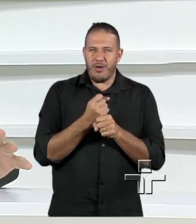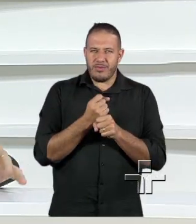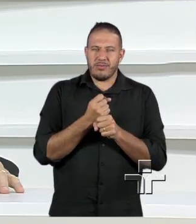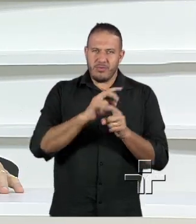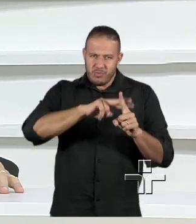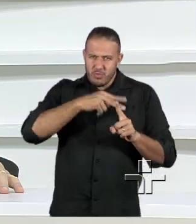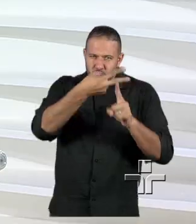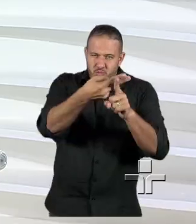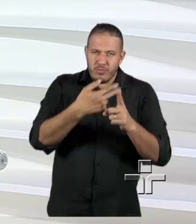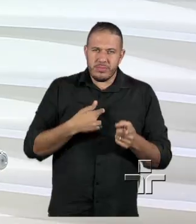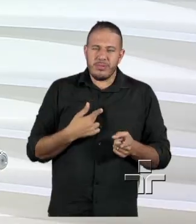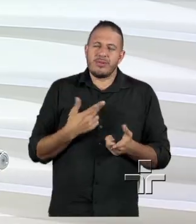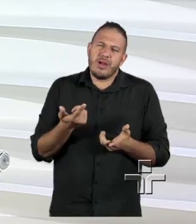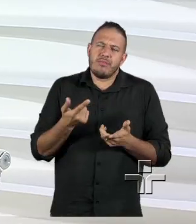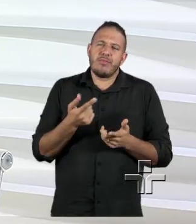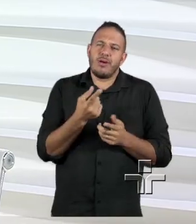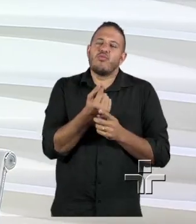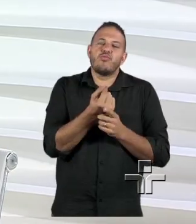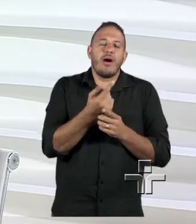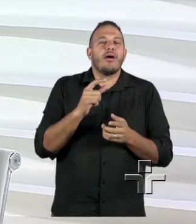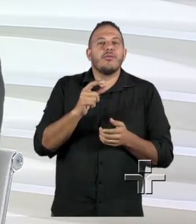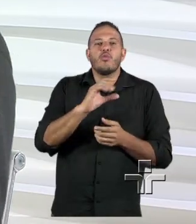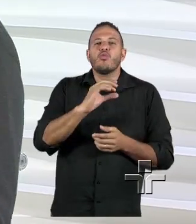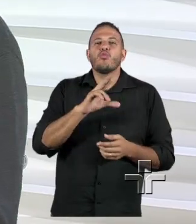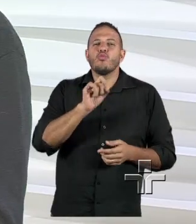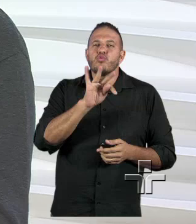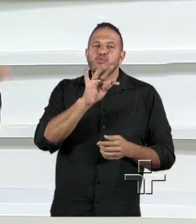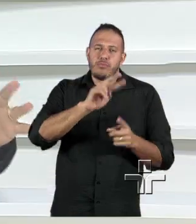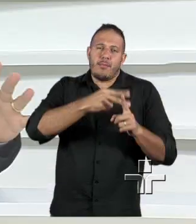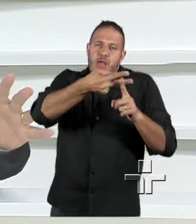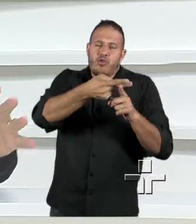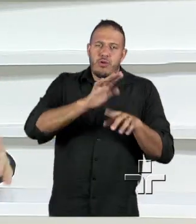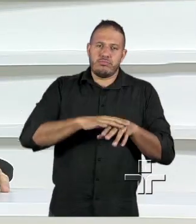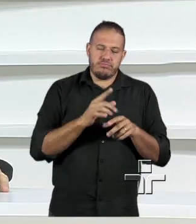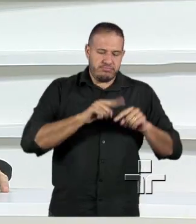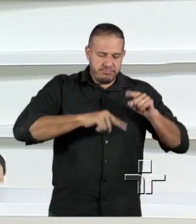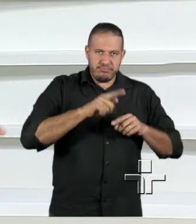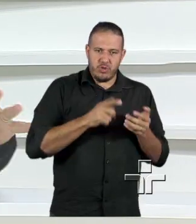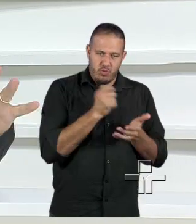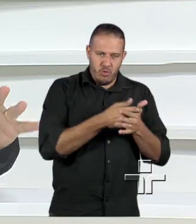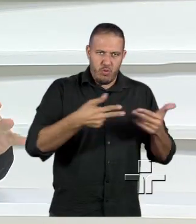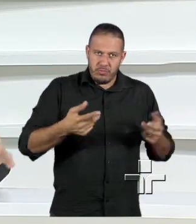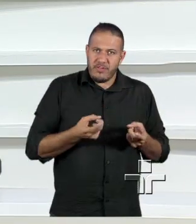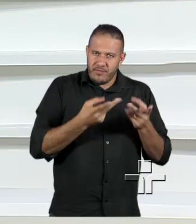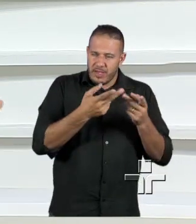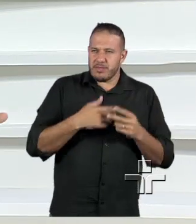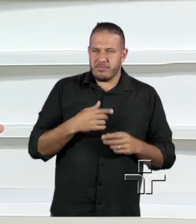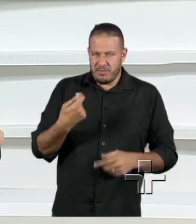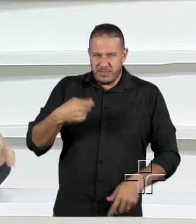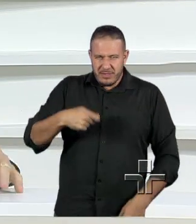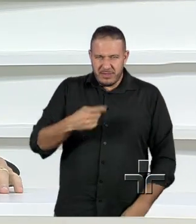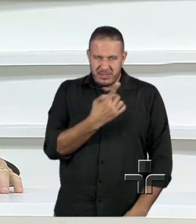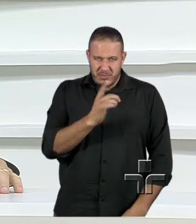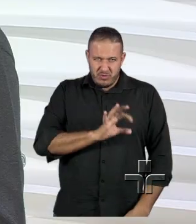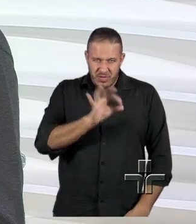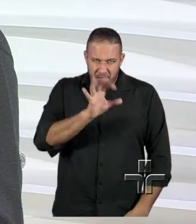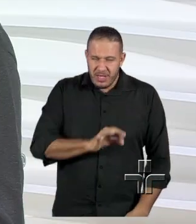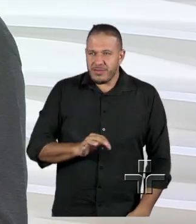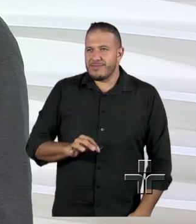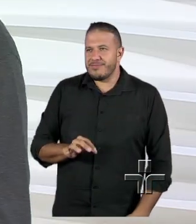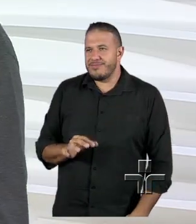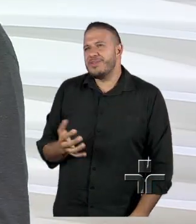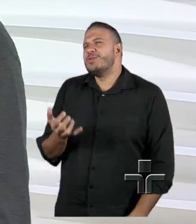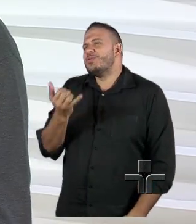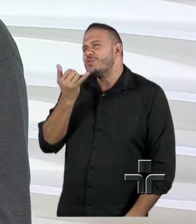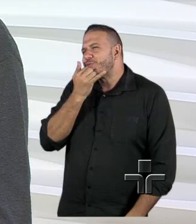do que o seu custo. Sim. É simples, né? Mas para a coisa valer a pena, tem que ser 100%, 50%? Ricardo, desculpe